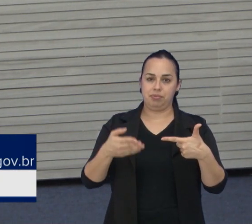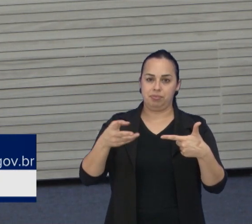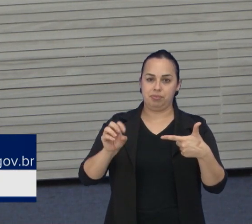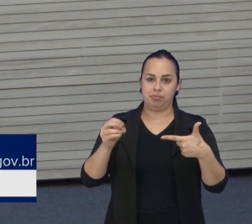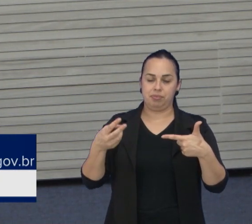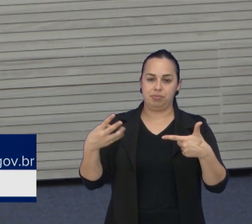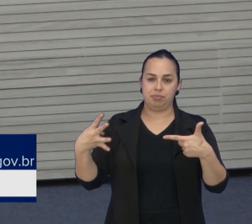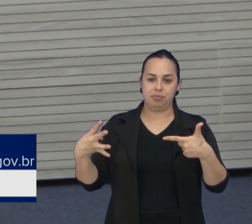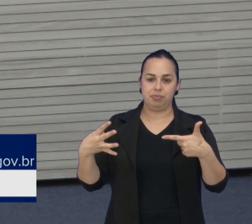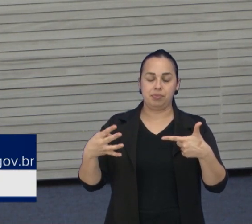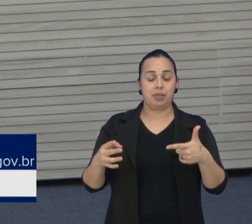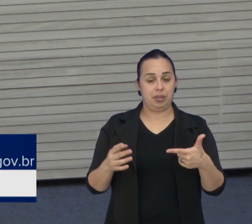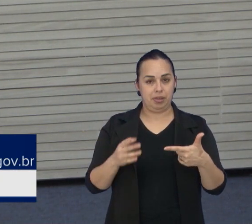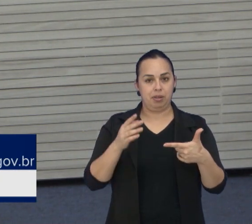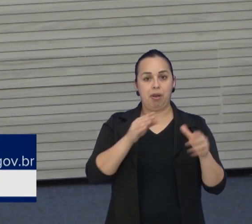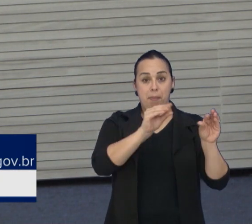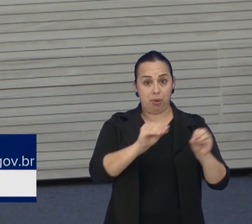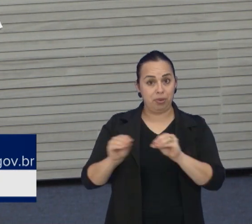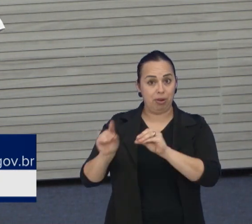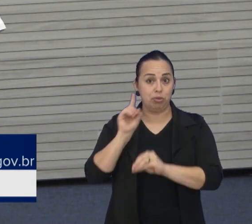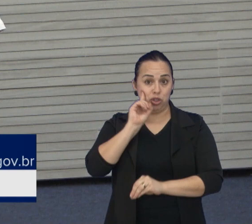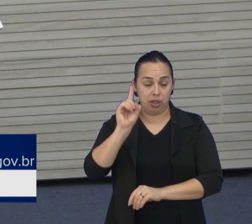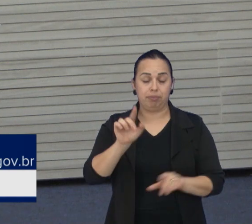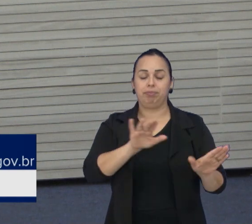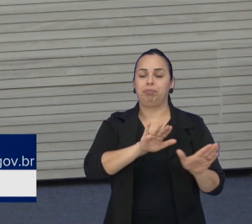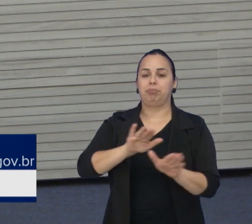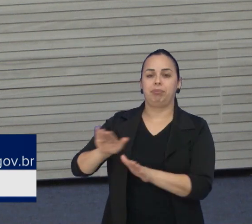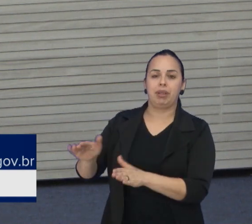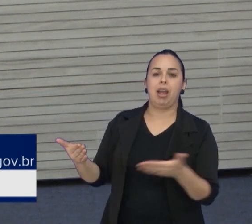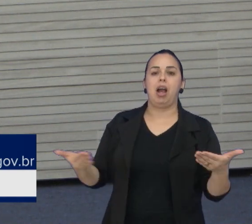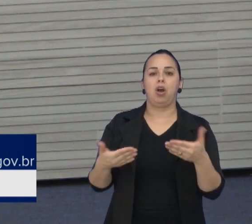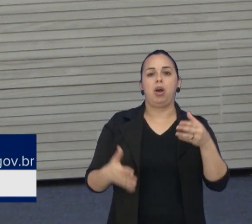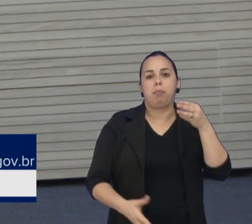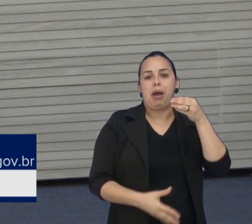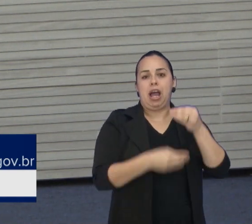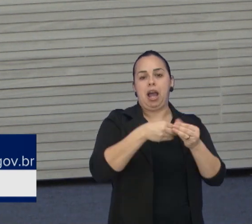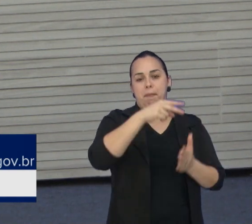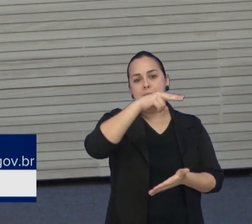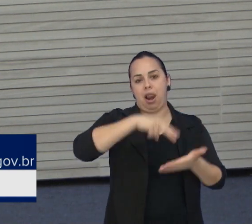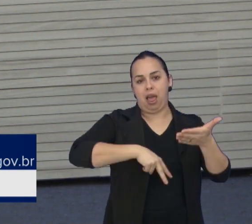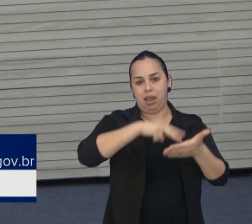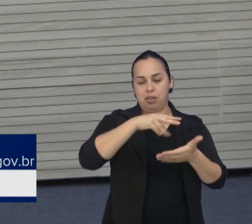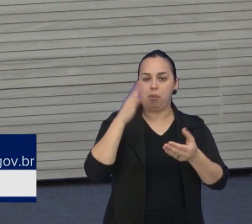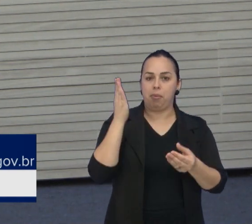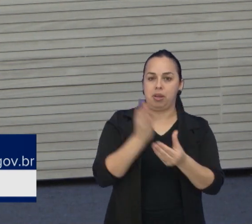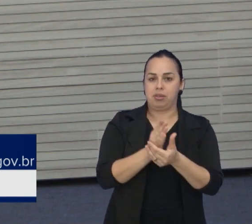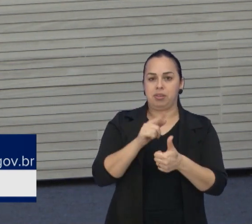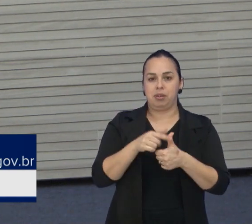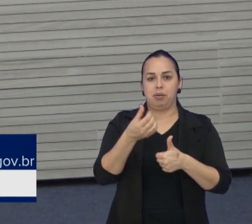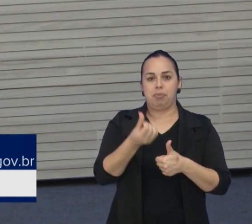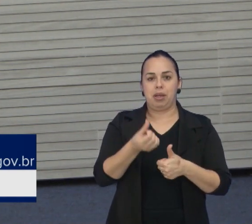3188/2024. Solicito inclusão para leitura, senhor presidente, do processo